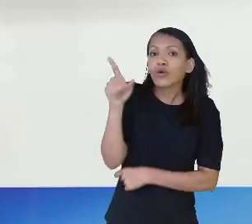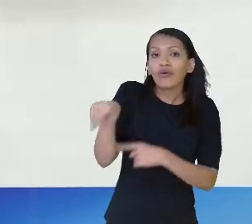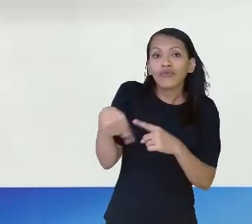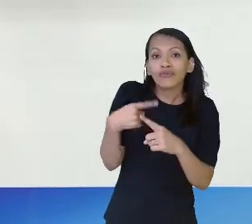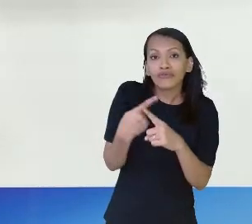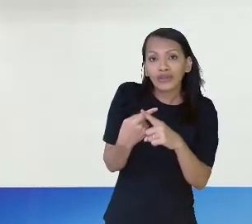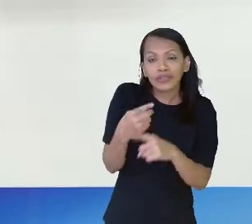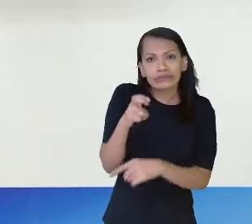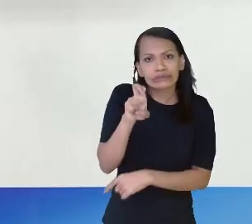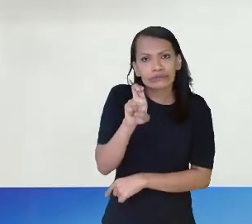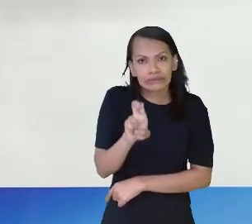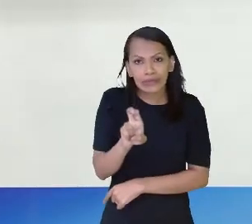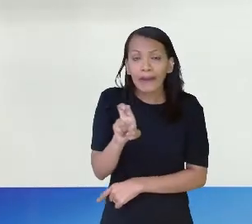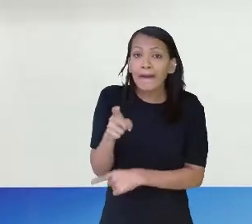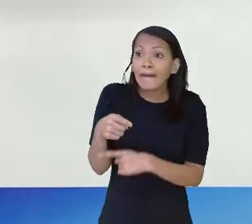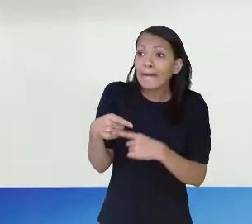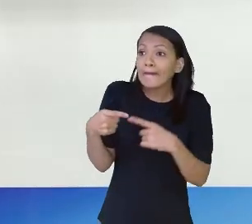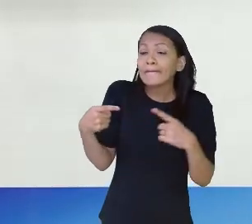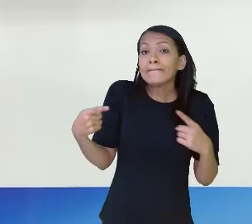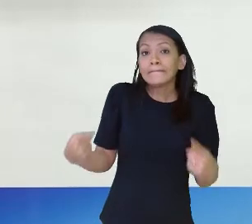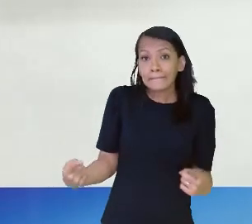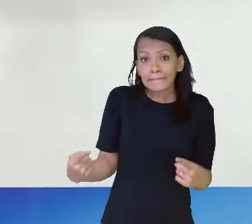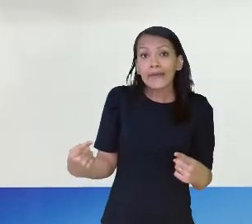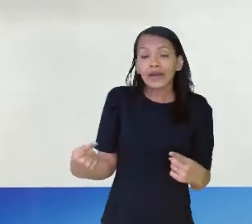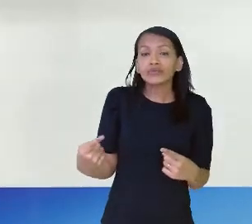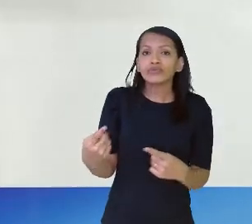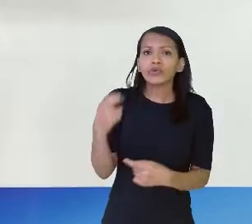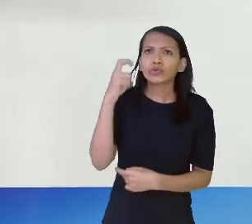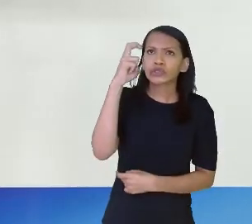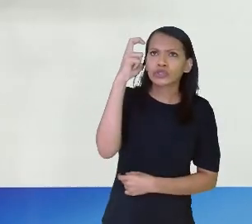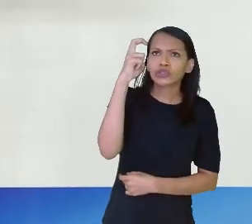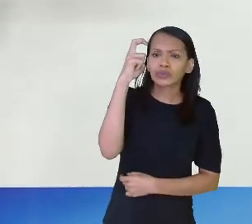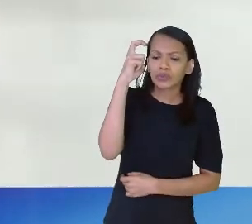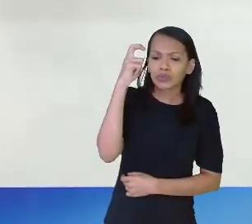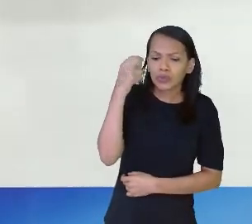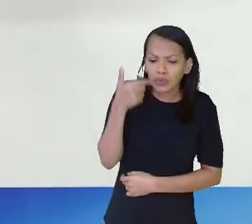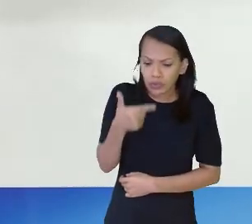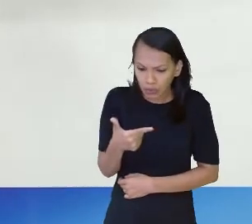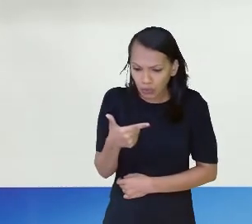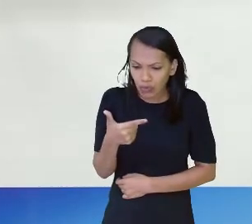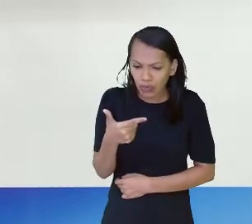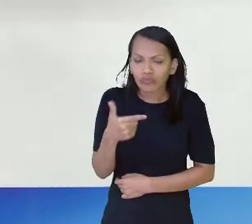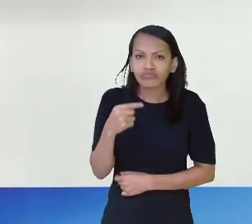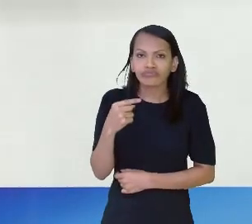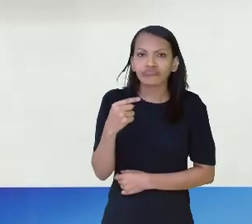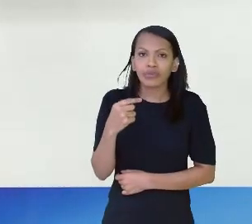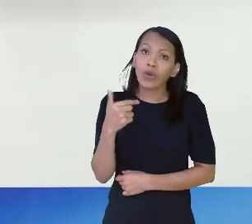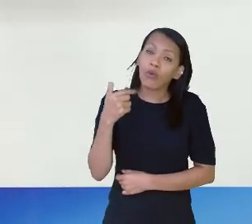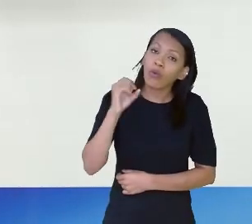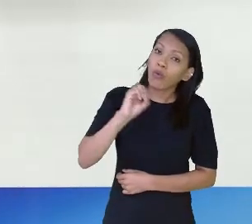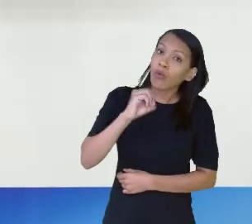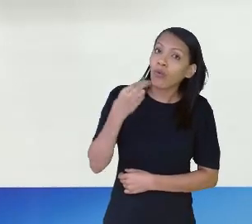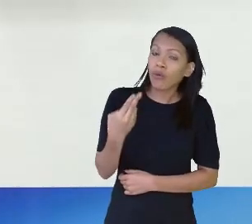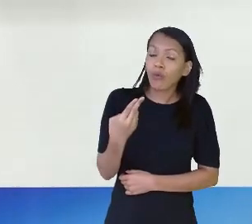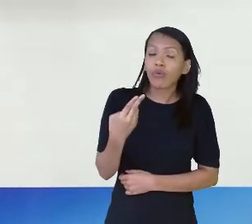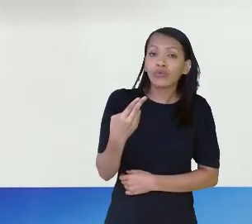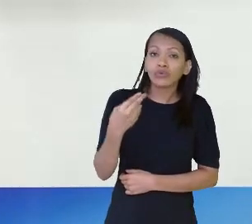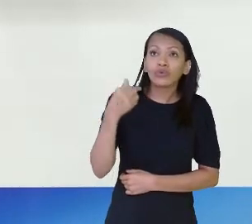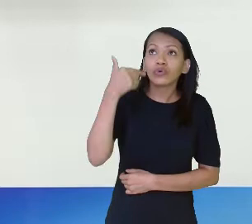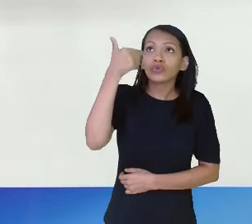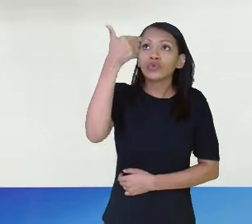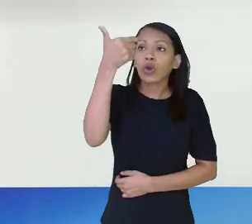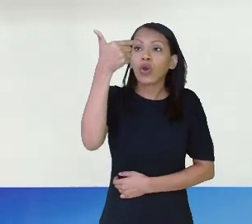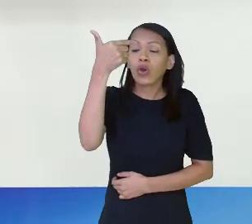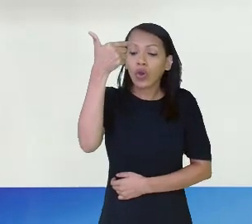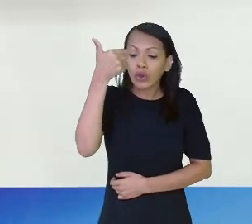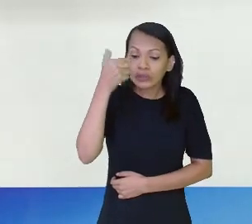os fatores, mas o meu resultado, ou seja, o meu produto será o mesmo. Então, quando tiver